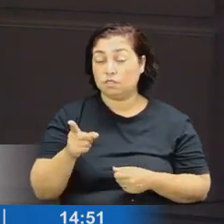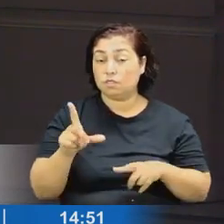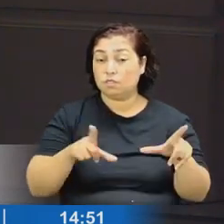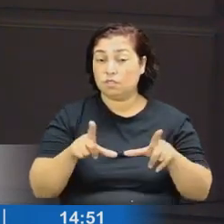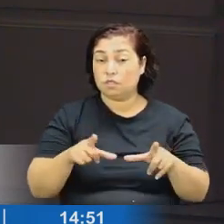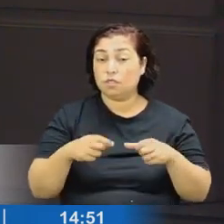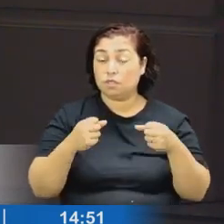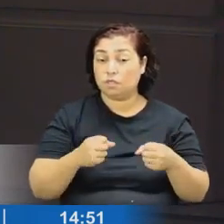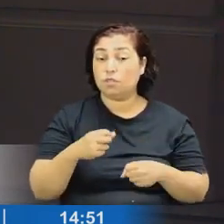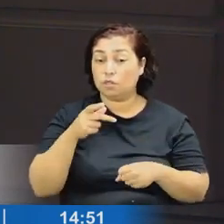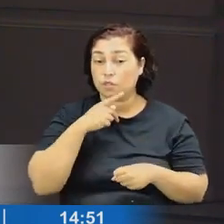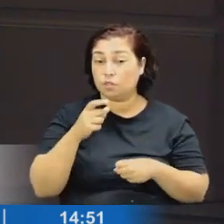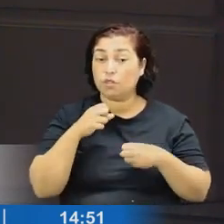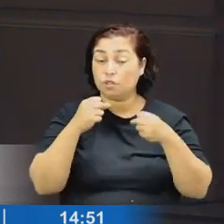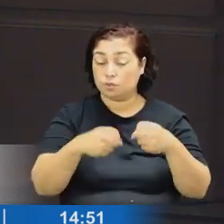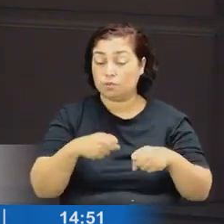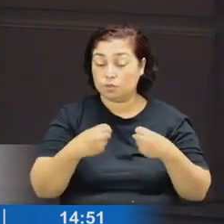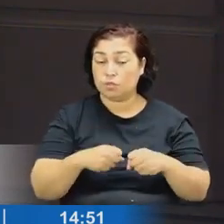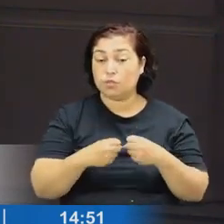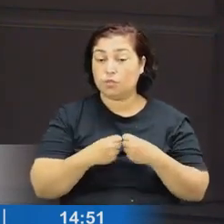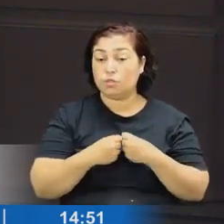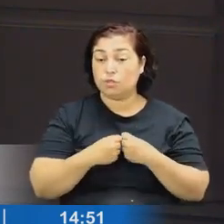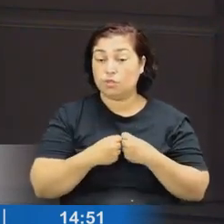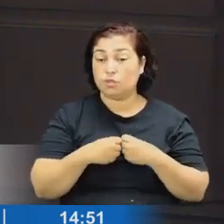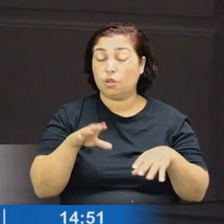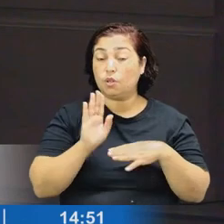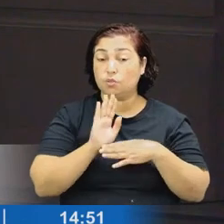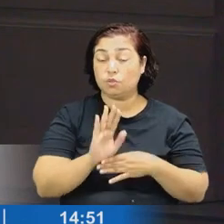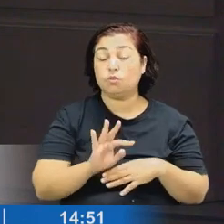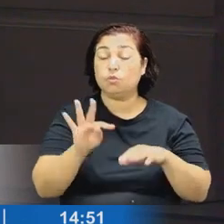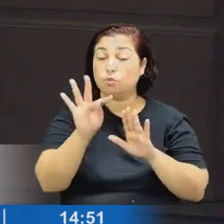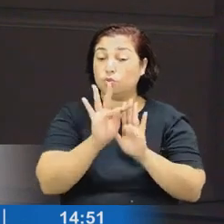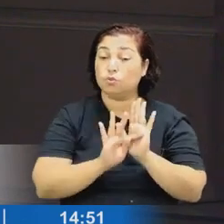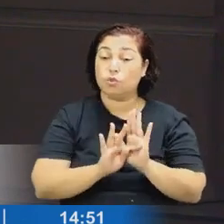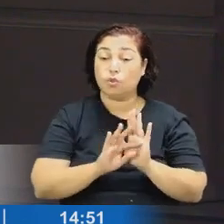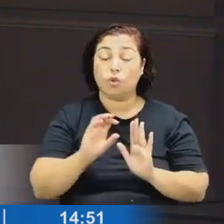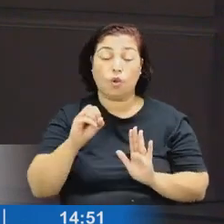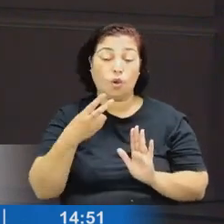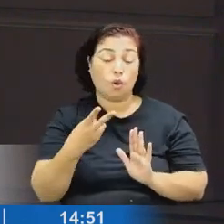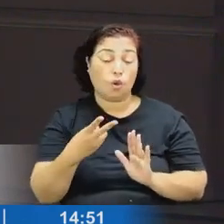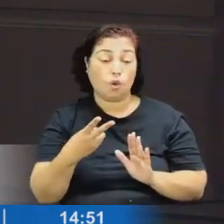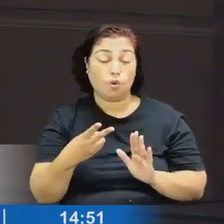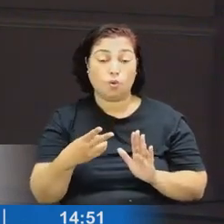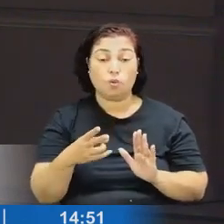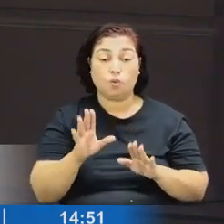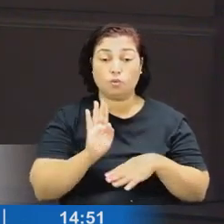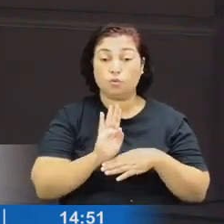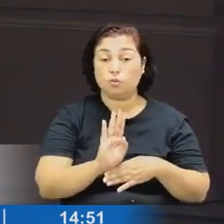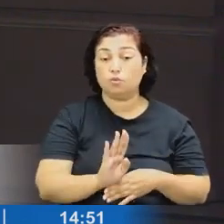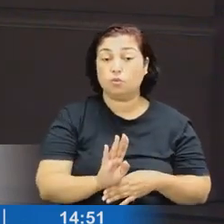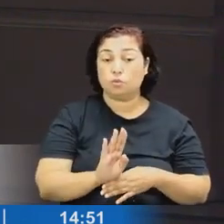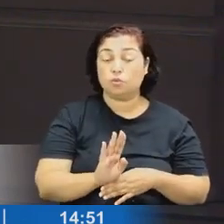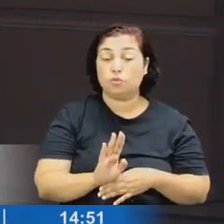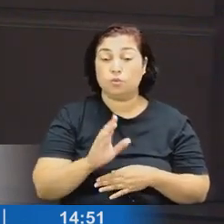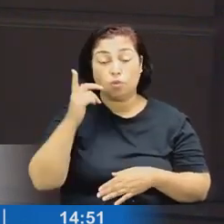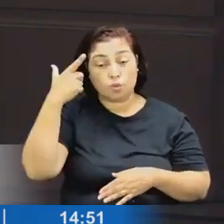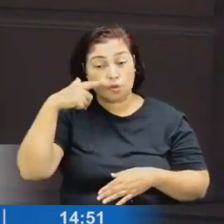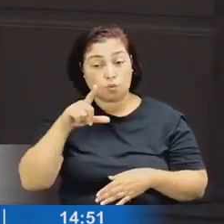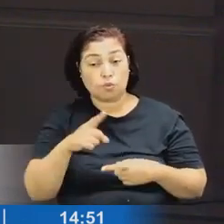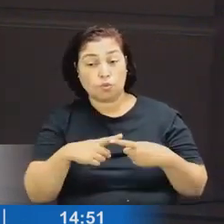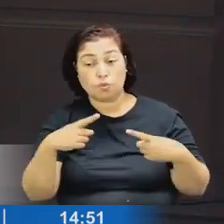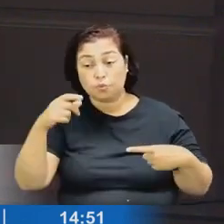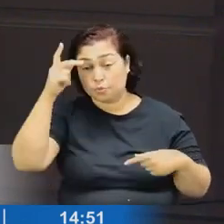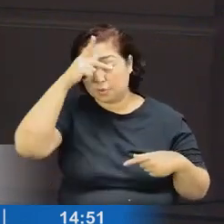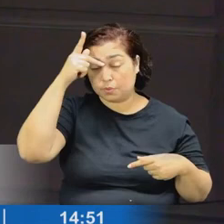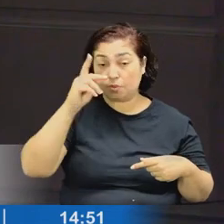podem falar assim ó eu preciso de ajuda no texto ou preciso de ajuda Sabe numa estratégia para trazer mais gente opções